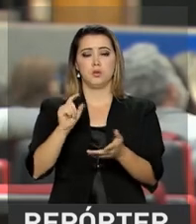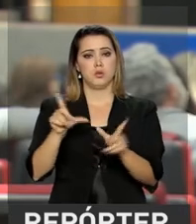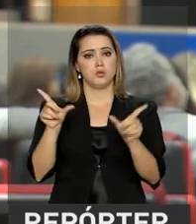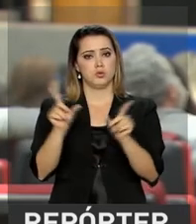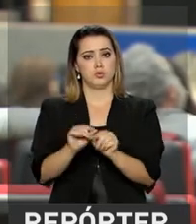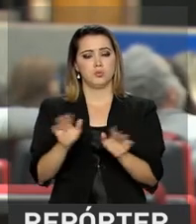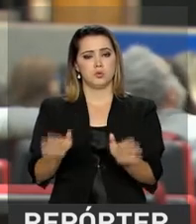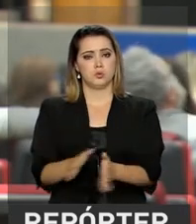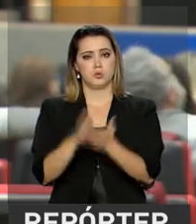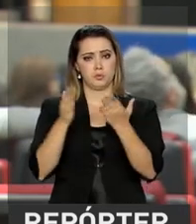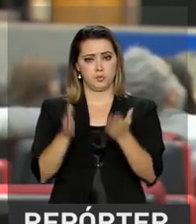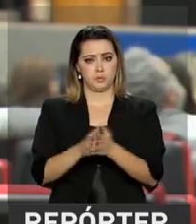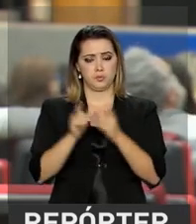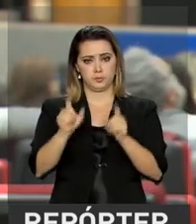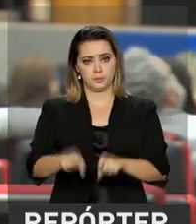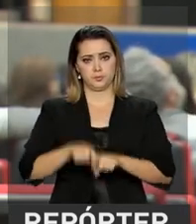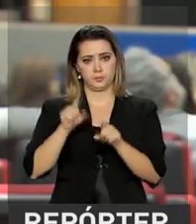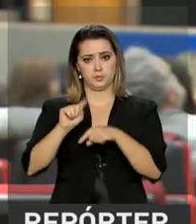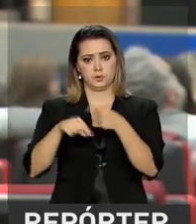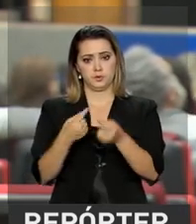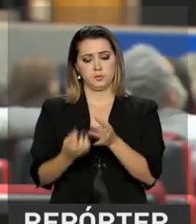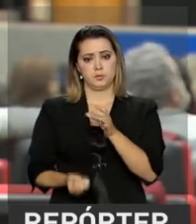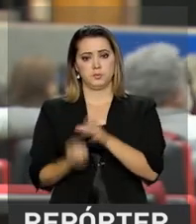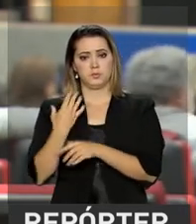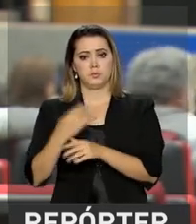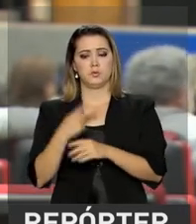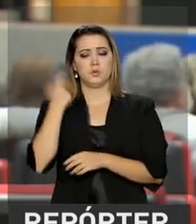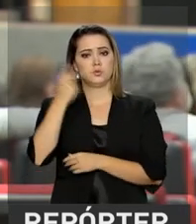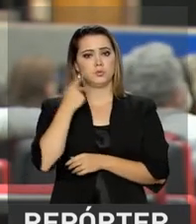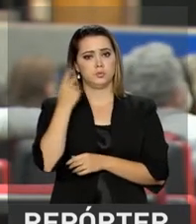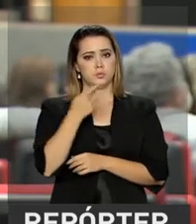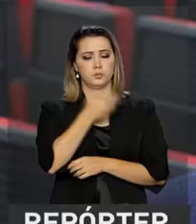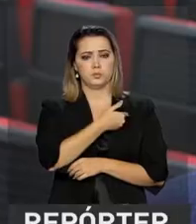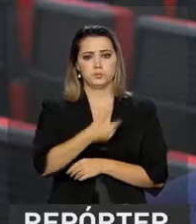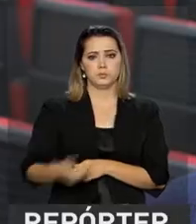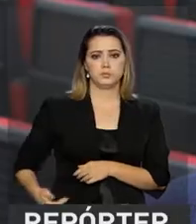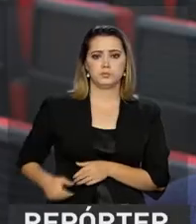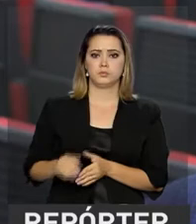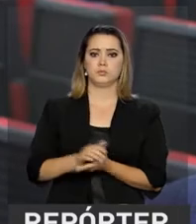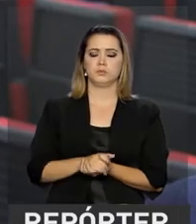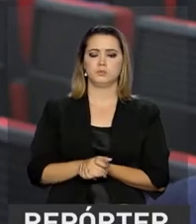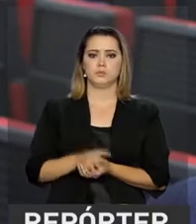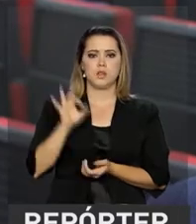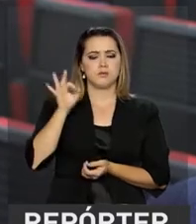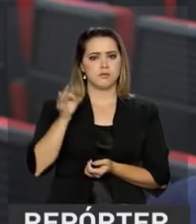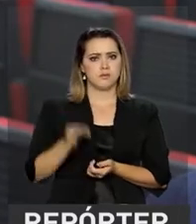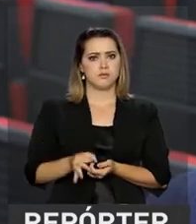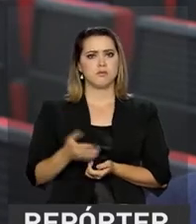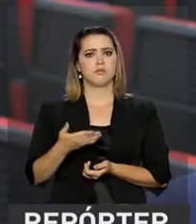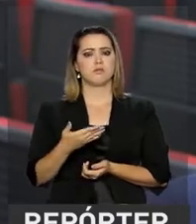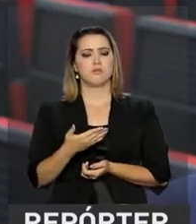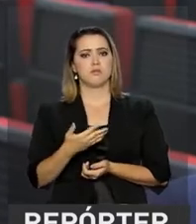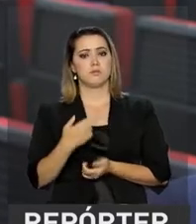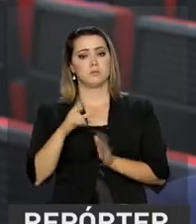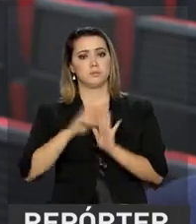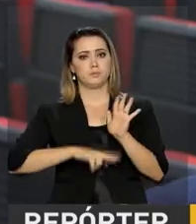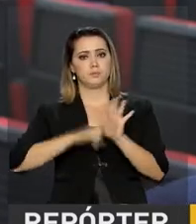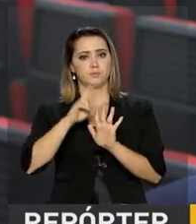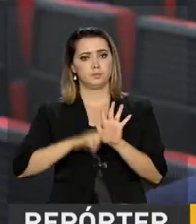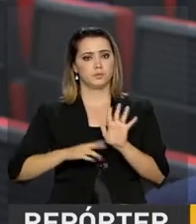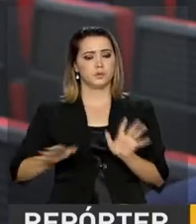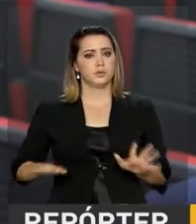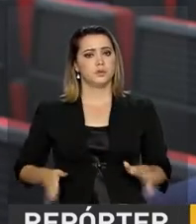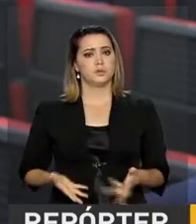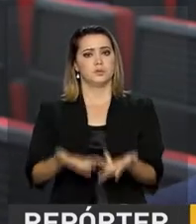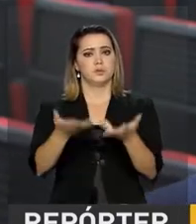no campo a partir da criação de um conjunto de políticas públicas antigamente do relatório é que para promover a inclusão